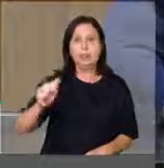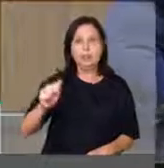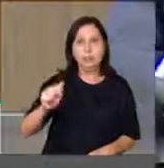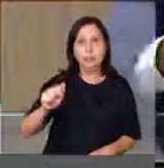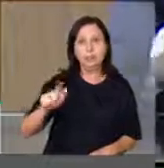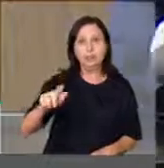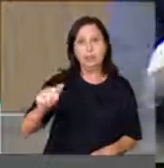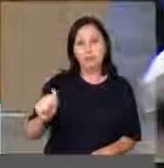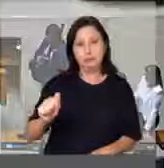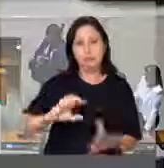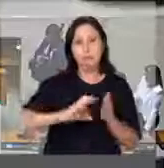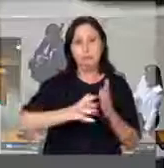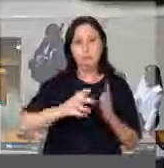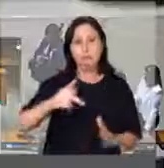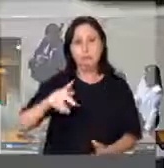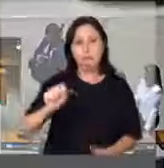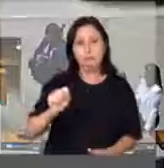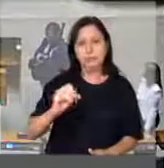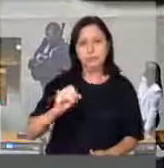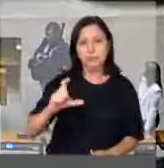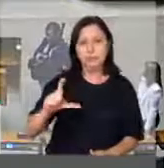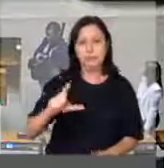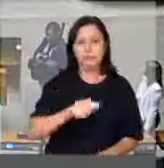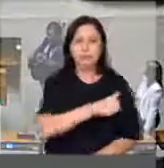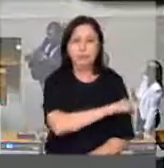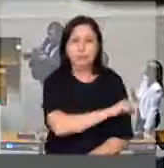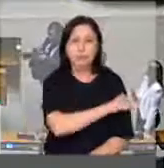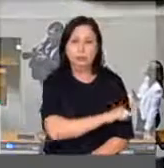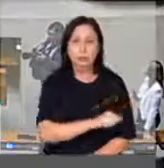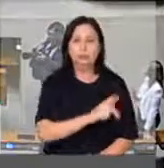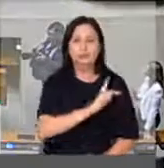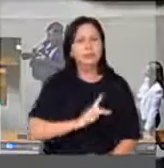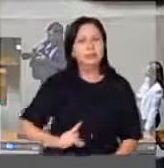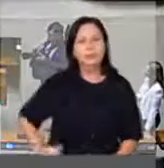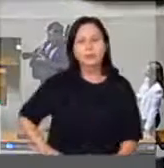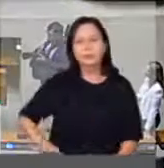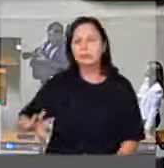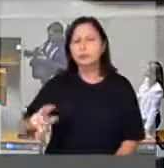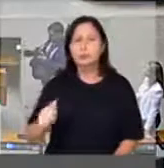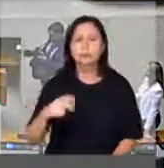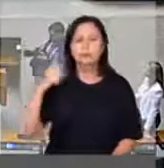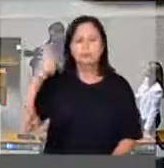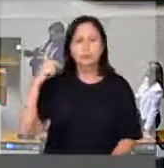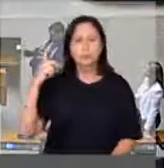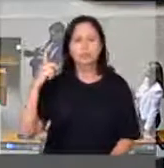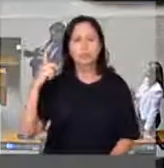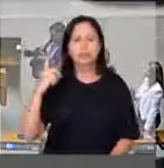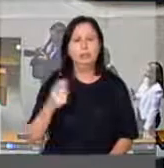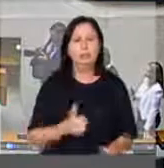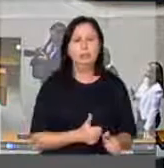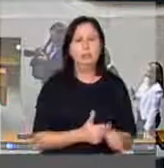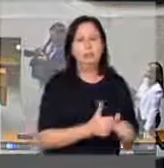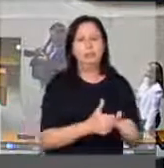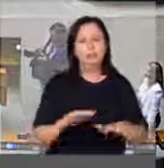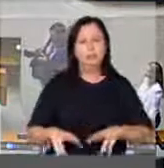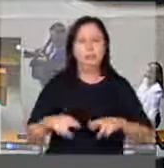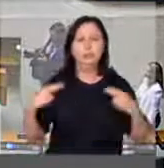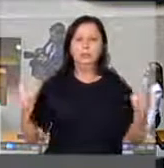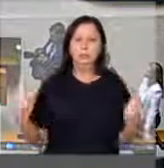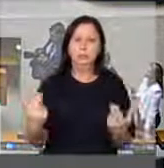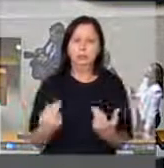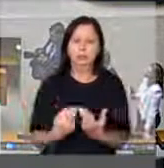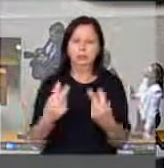Rio de Janeiro. Presidente, deputados, deputadas e todos que estão acompanhando essa sessão.